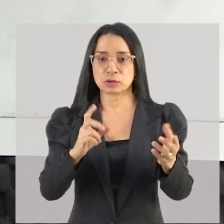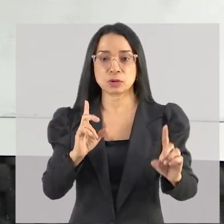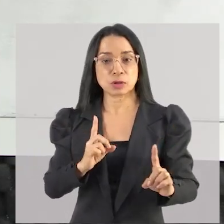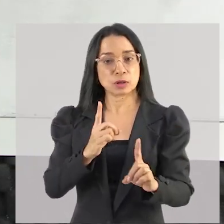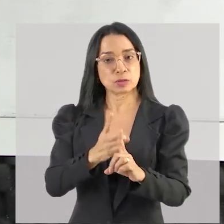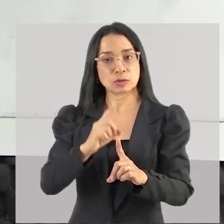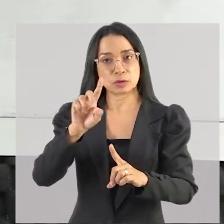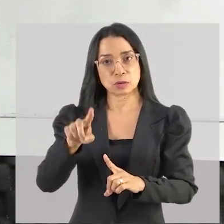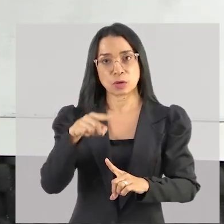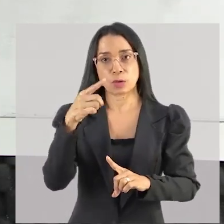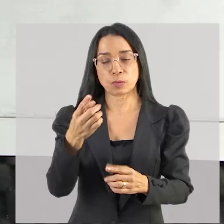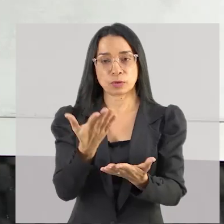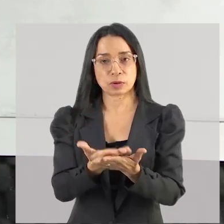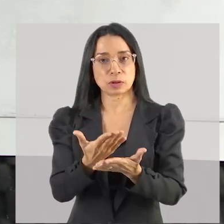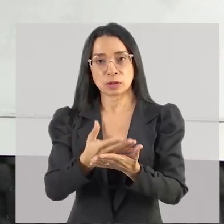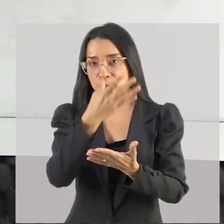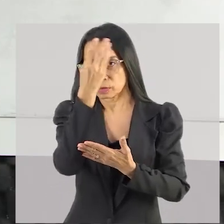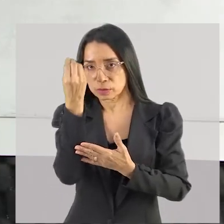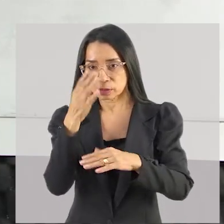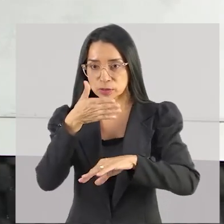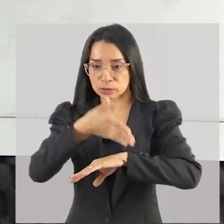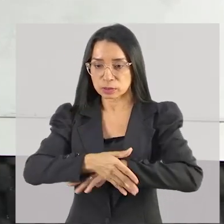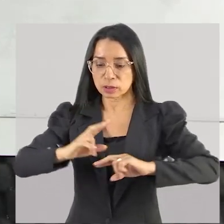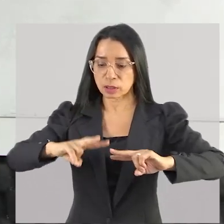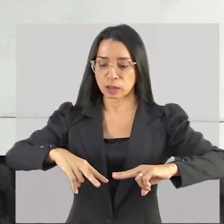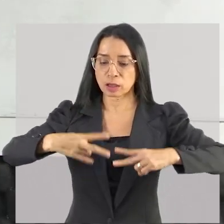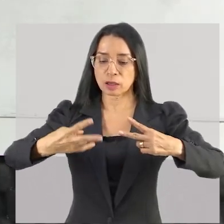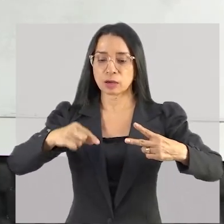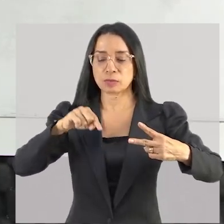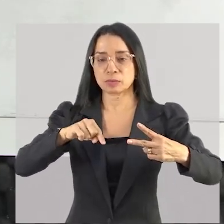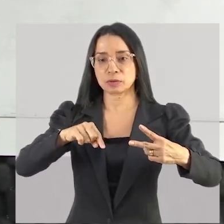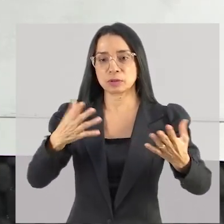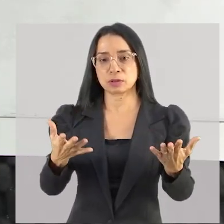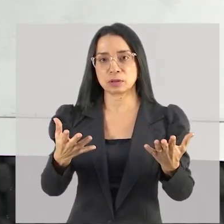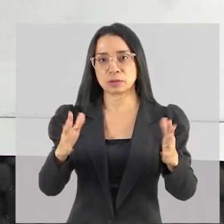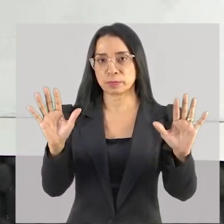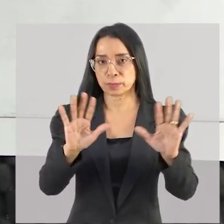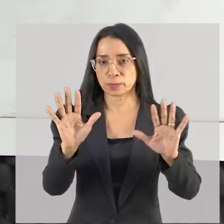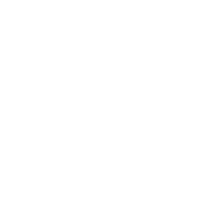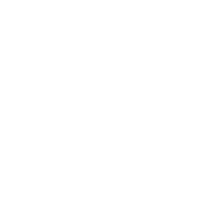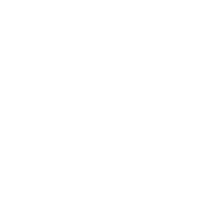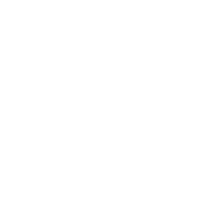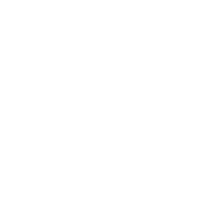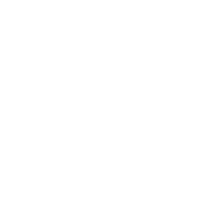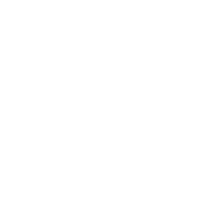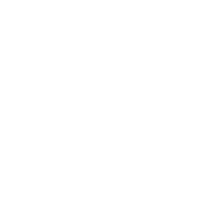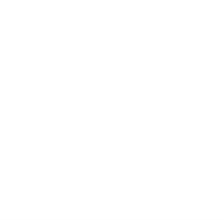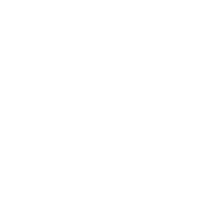encontramos na próxima. Não esqueça de acessar o nosso material, ok? Valeu e até a próxima.